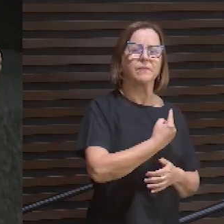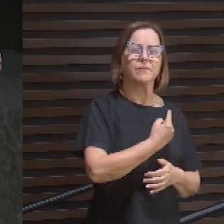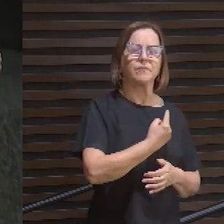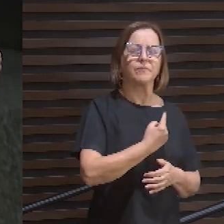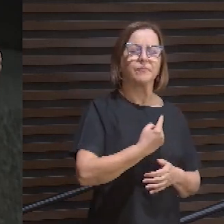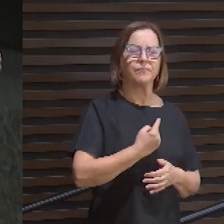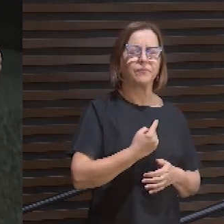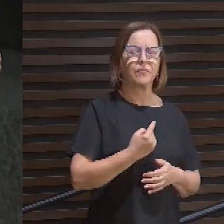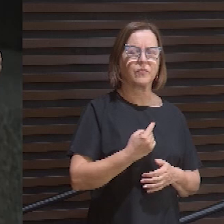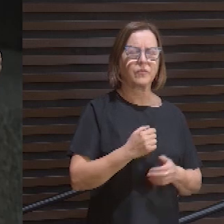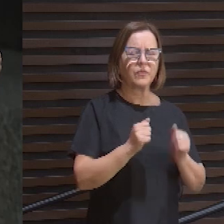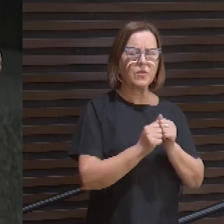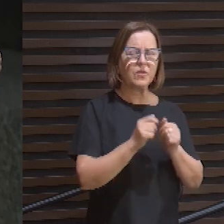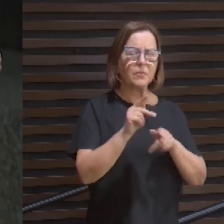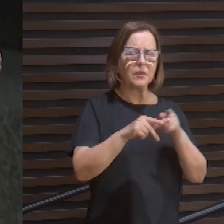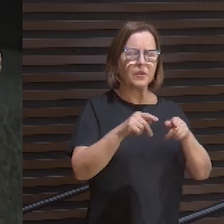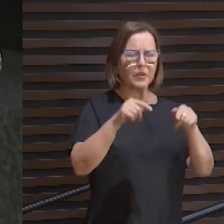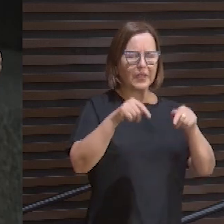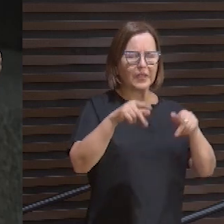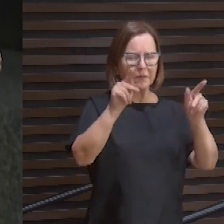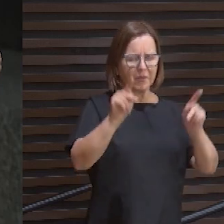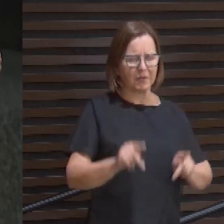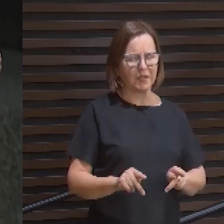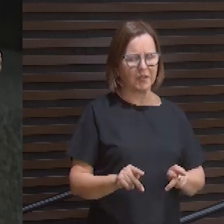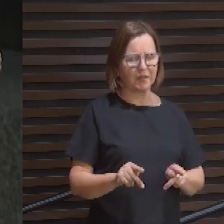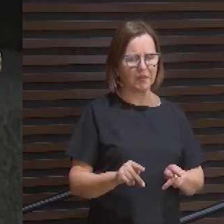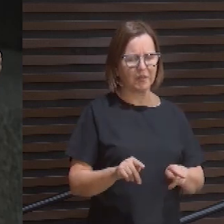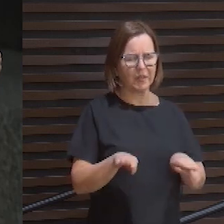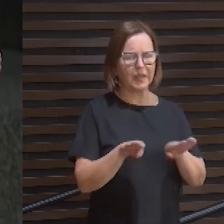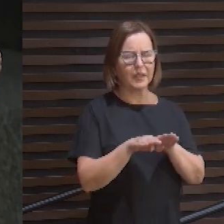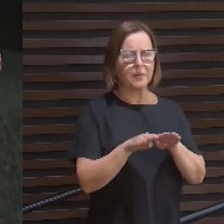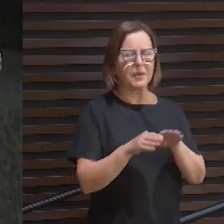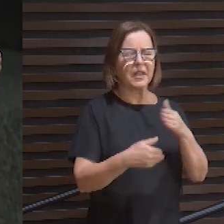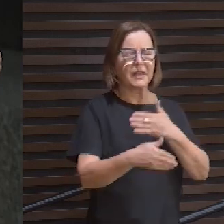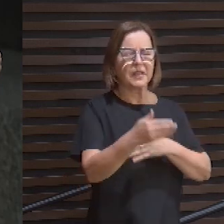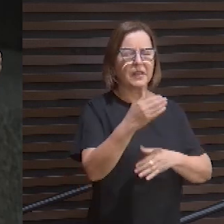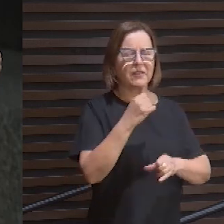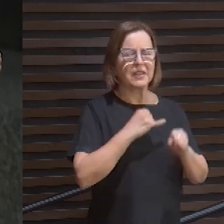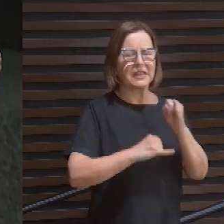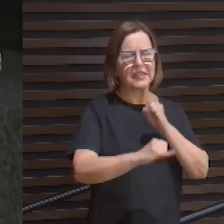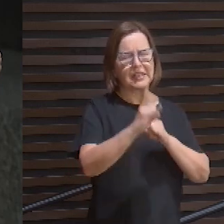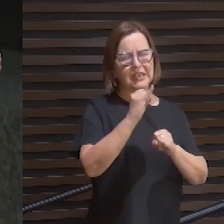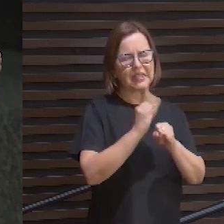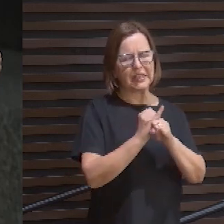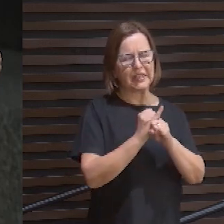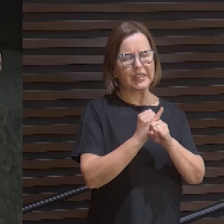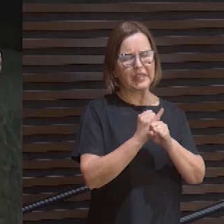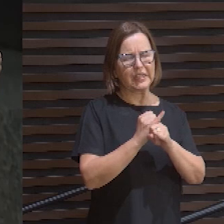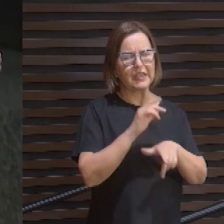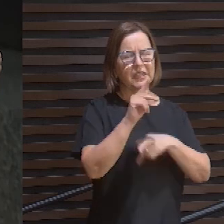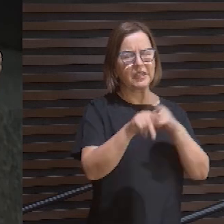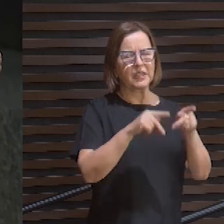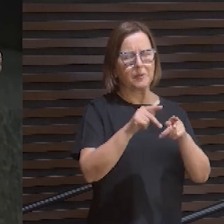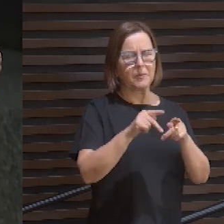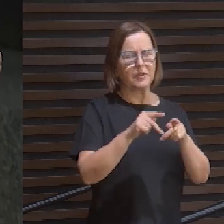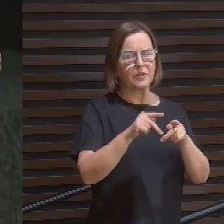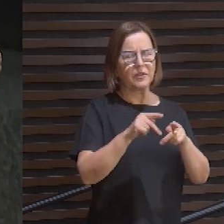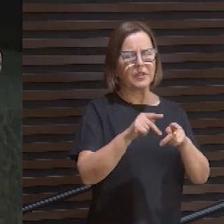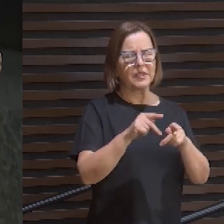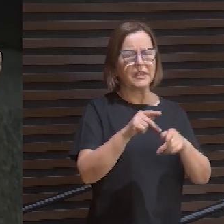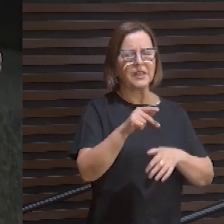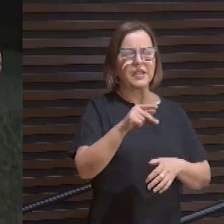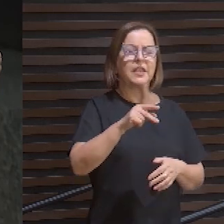com os presentes aqui, como na internet, e aqueles que vierem ouvir no futuro.